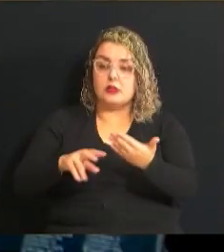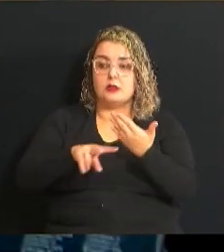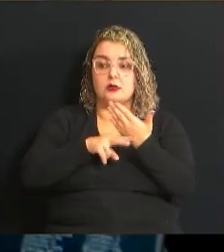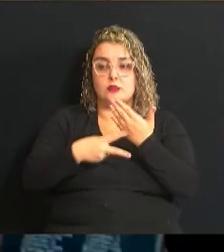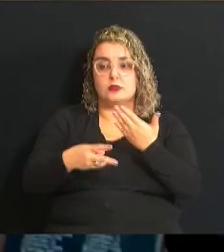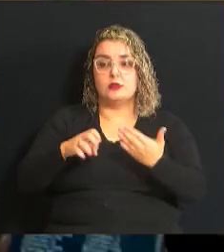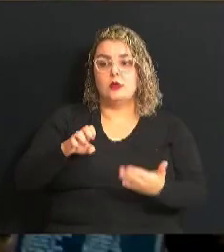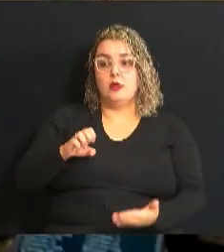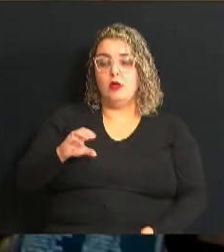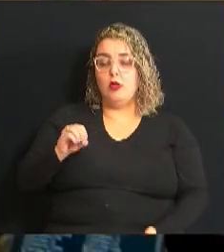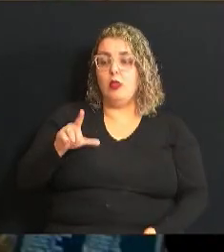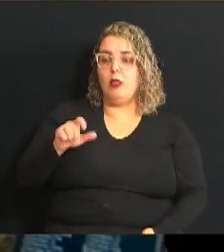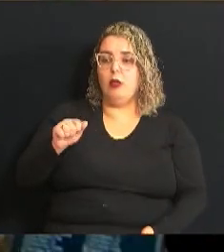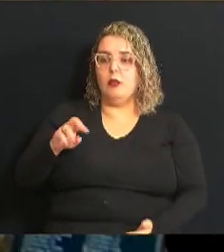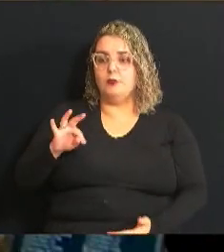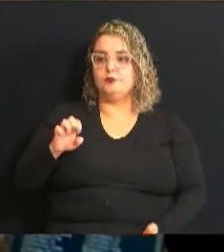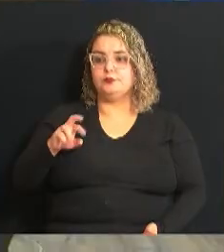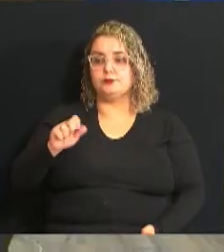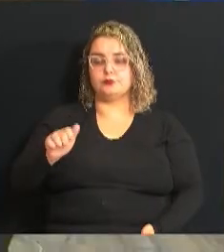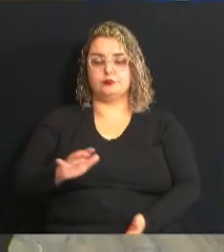colaterais das ações públicas.